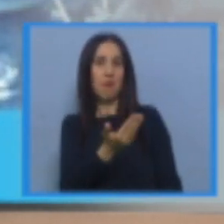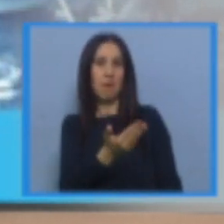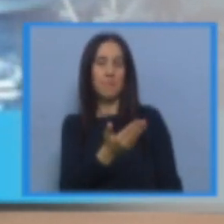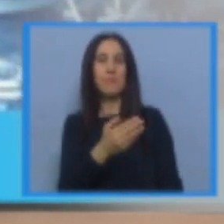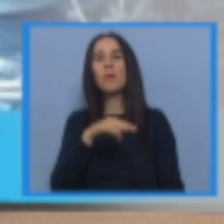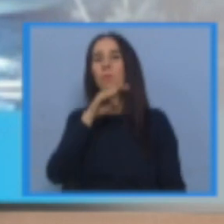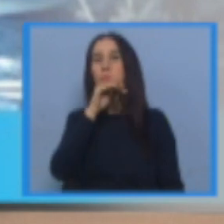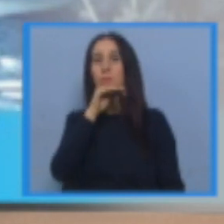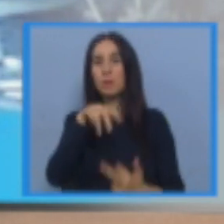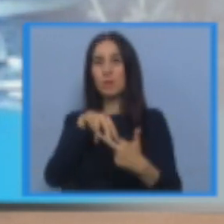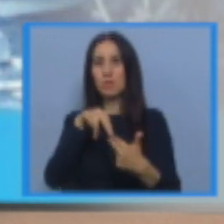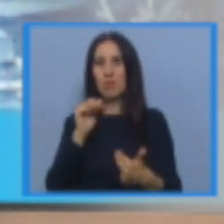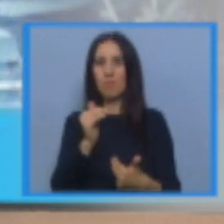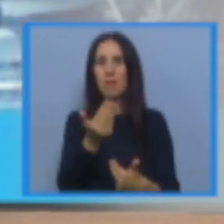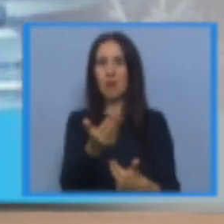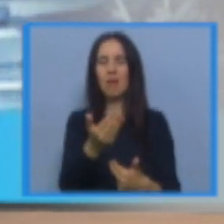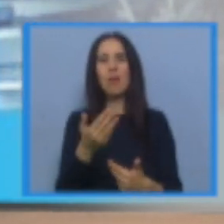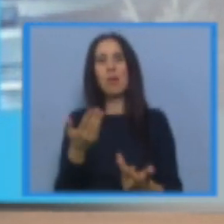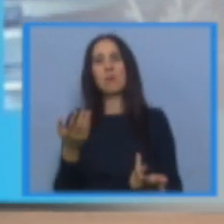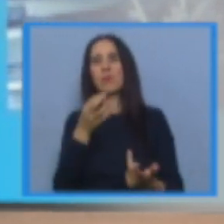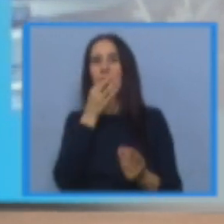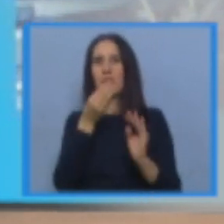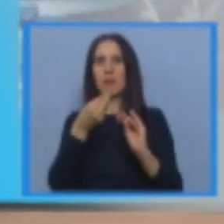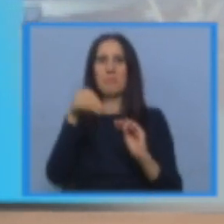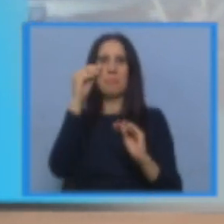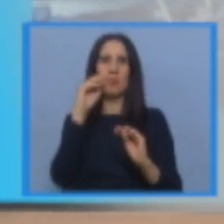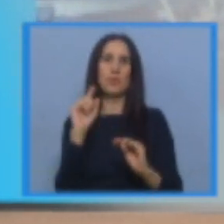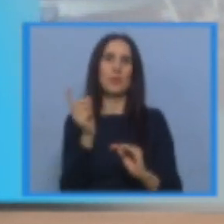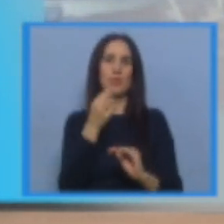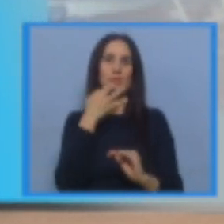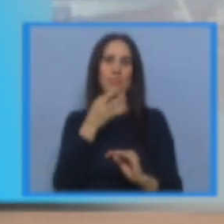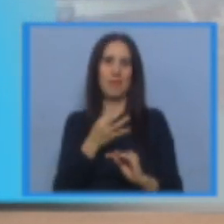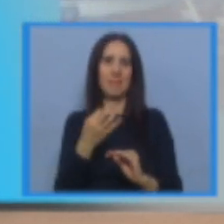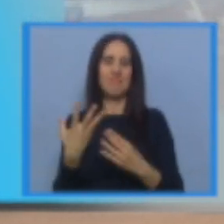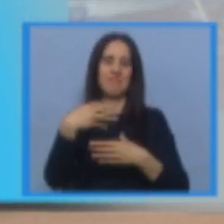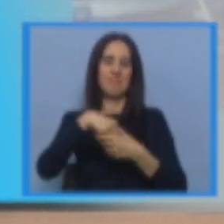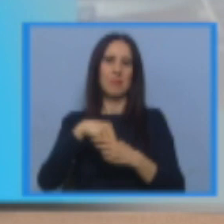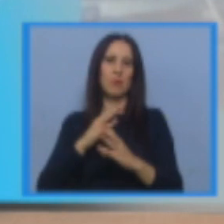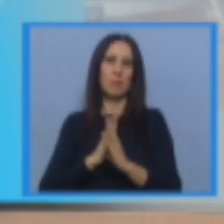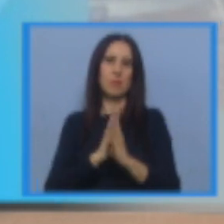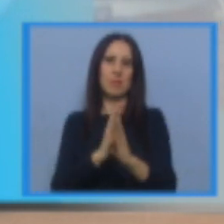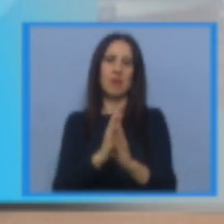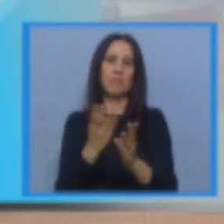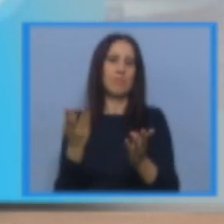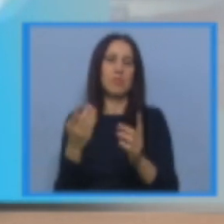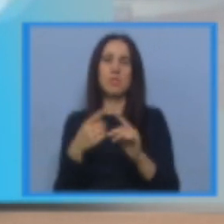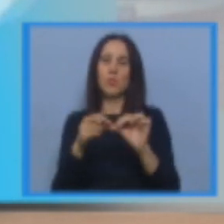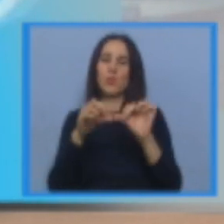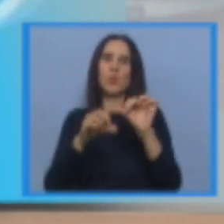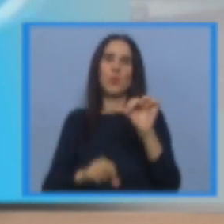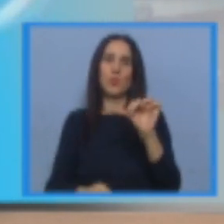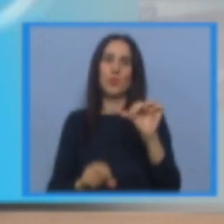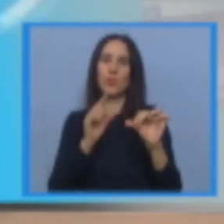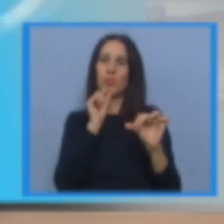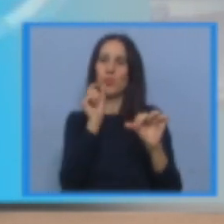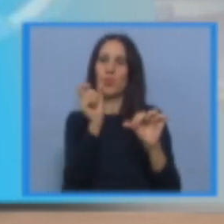à Polícia Municipal, para não falar depois de todos aqueles que incorporam a procissão, porque isso então seria infindável